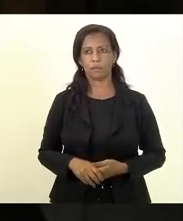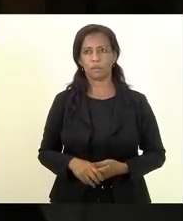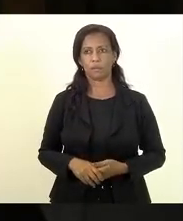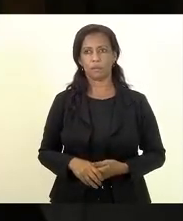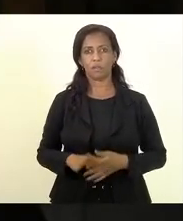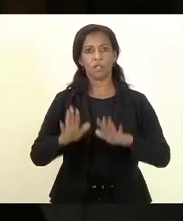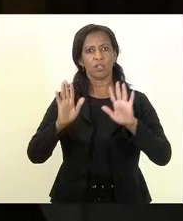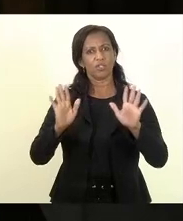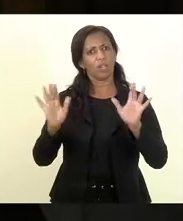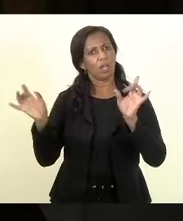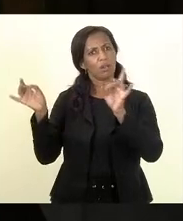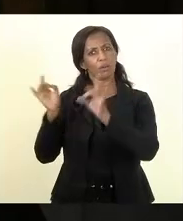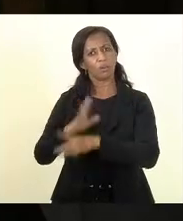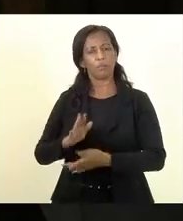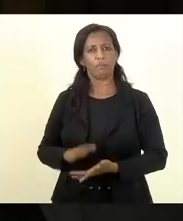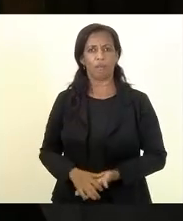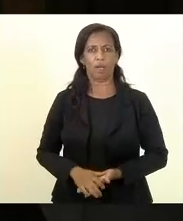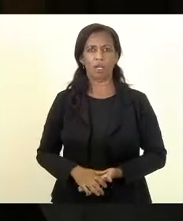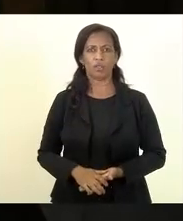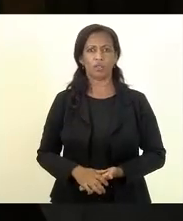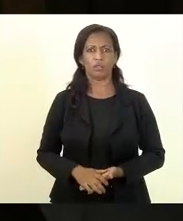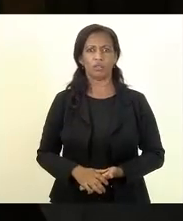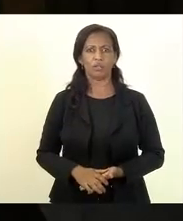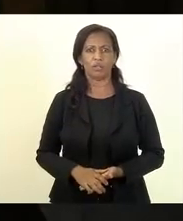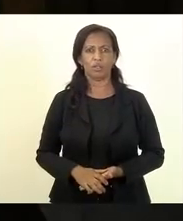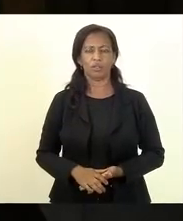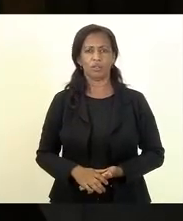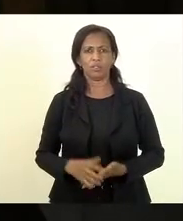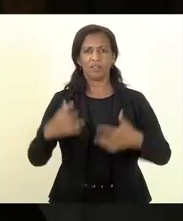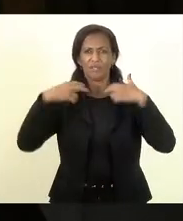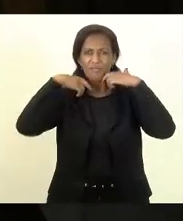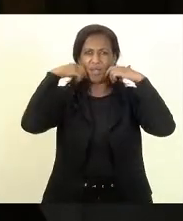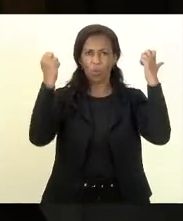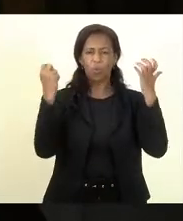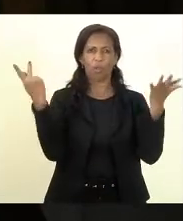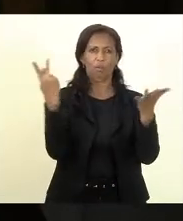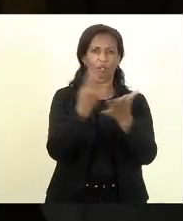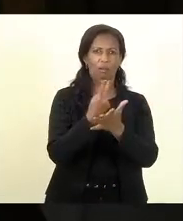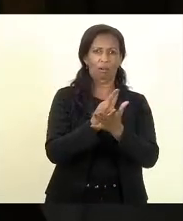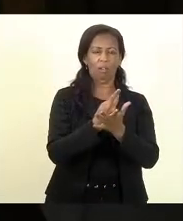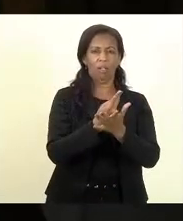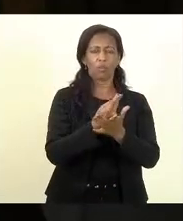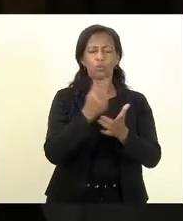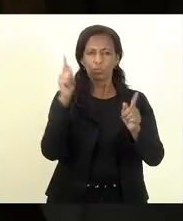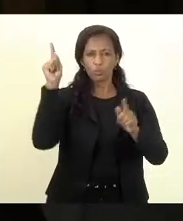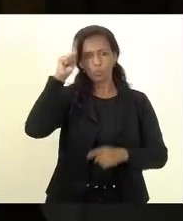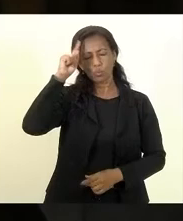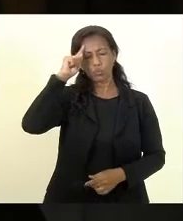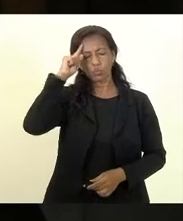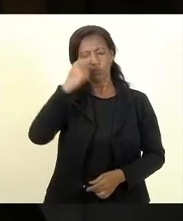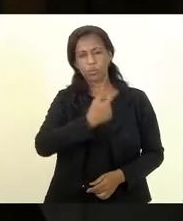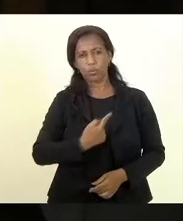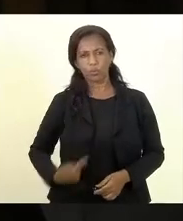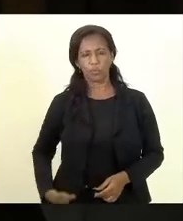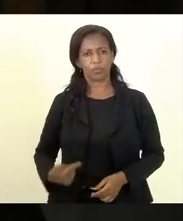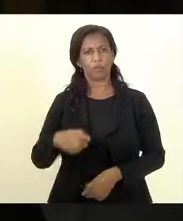Já não basta os recentes escândalos de corrupções que acontecem e vem acontecendo no governo do Estado, mas